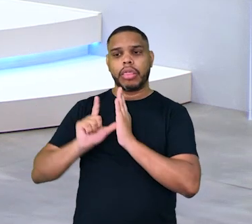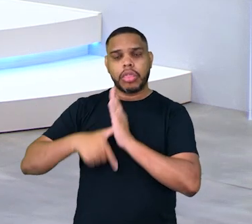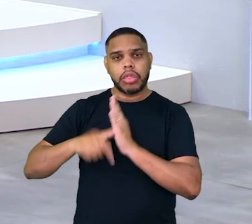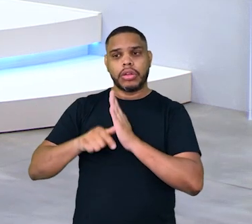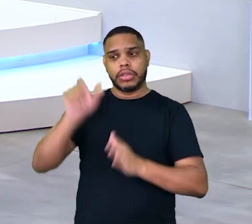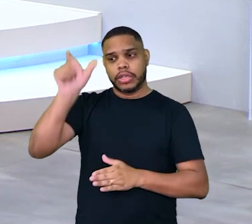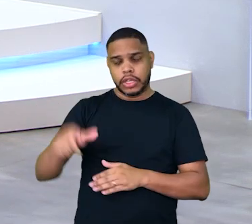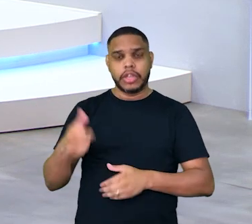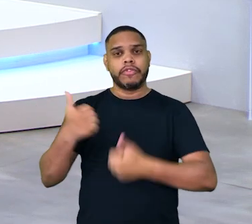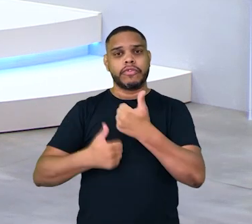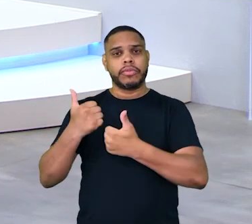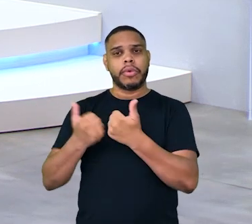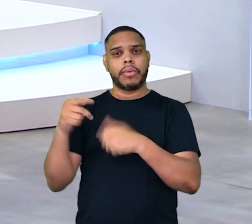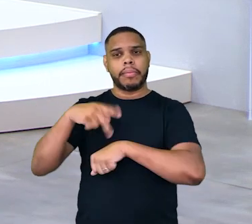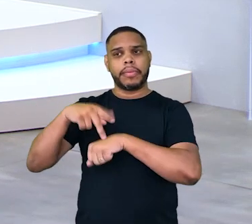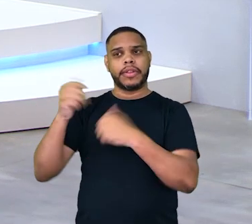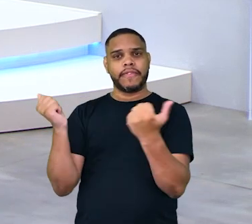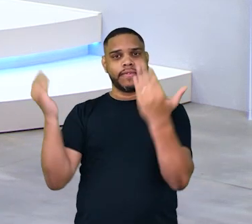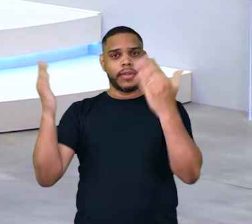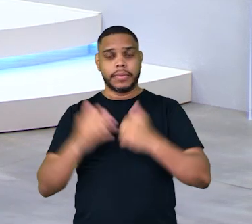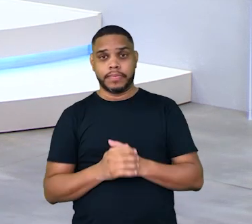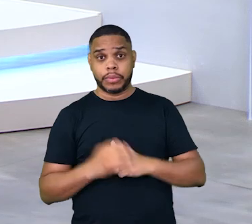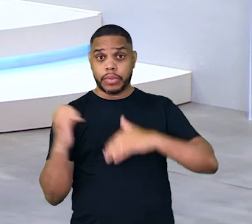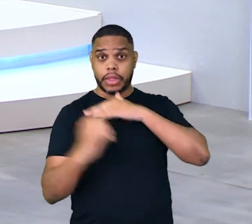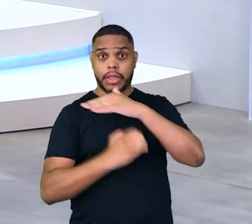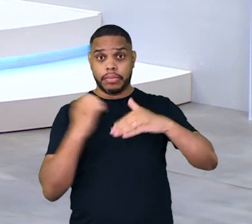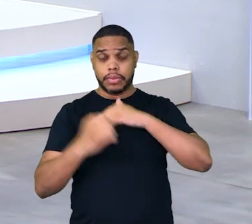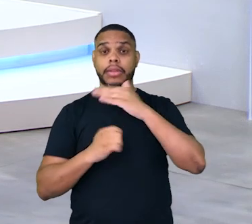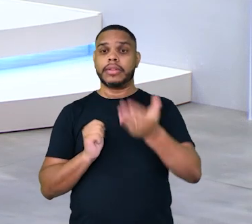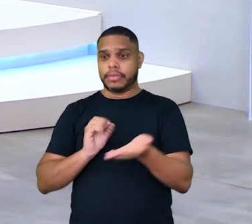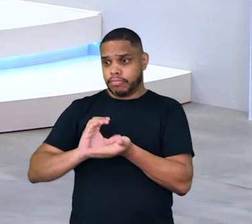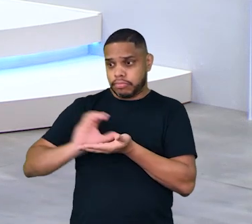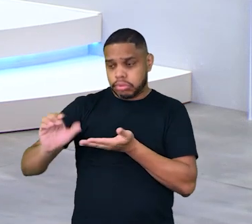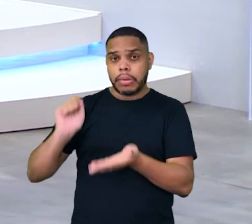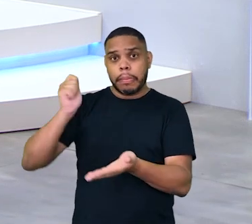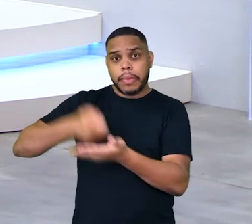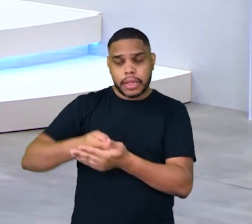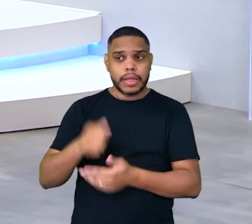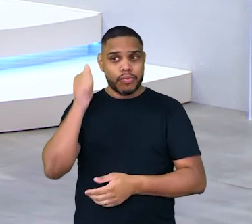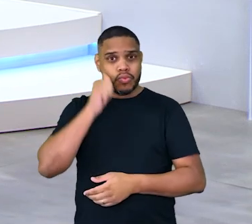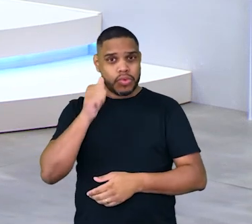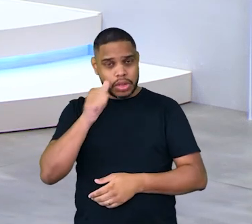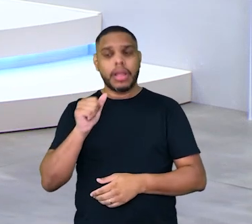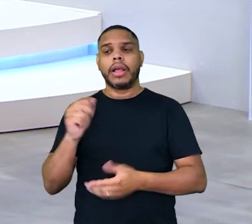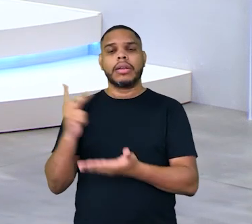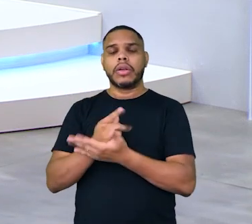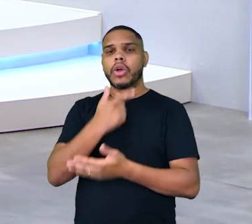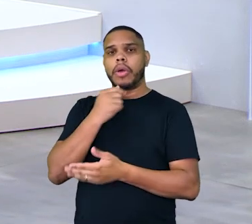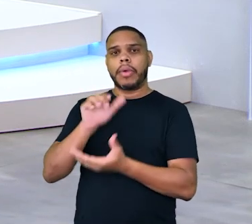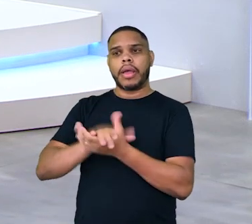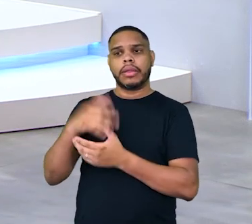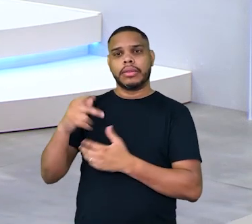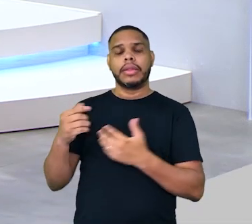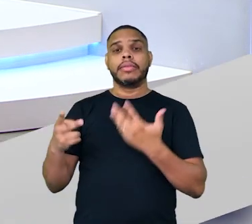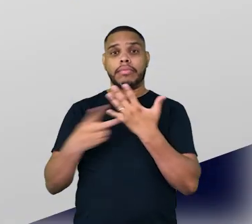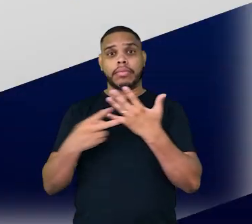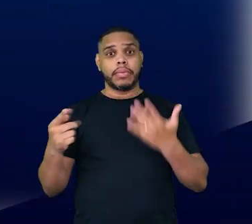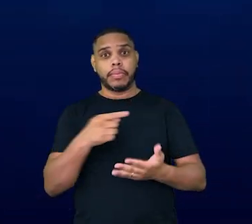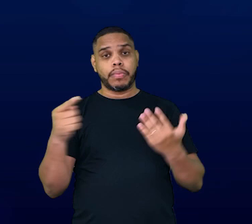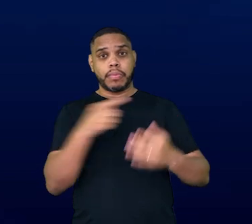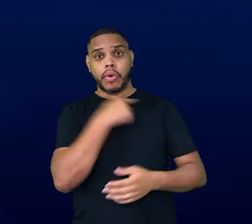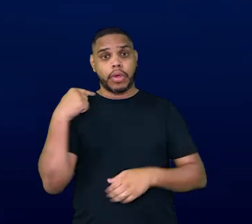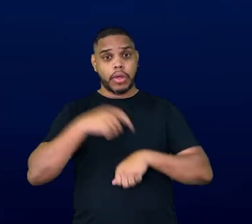rescisórias de atleta que foi jogar no exterior. E a empresa deve indenizar viúva de eletricista assassinado durante o trabalho.